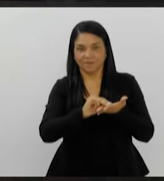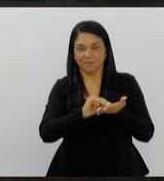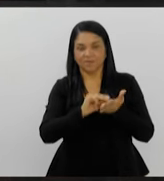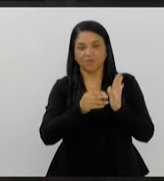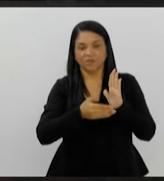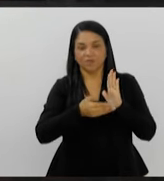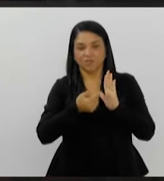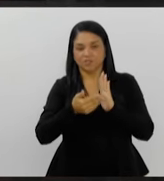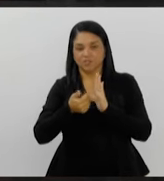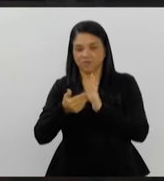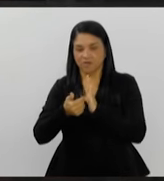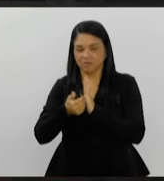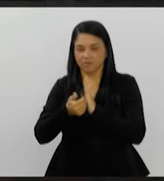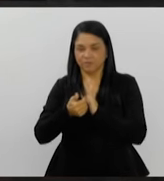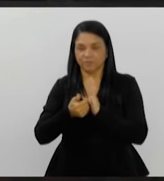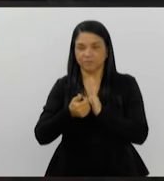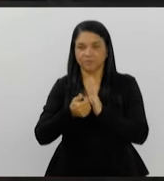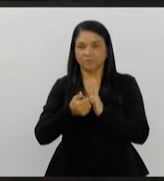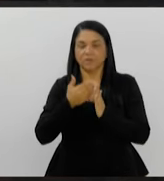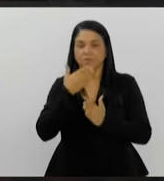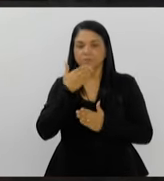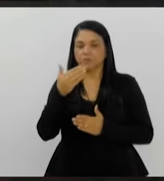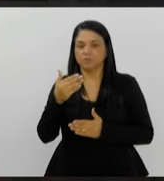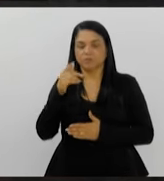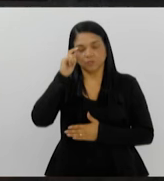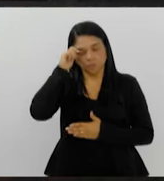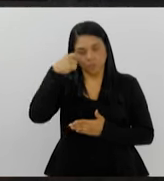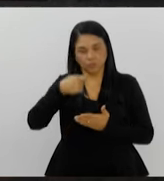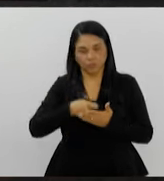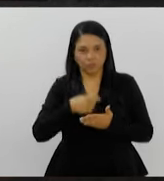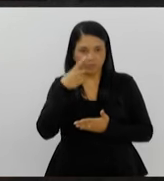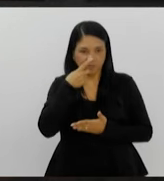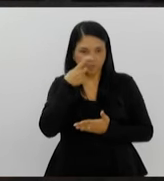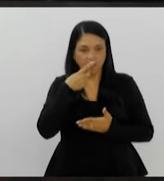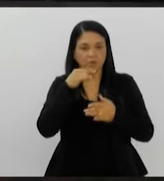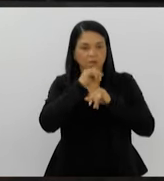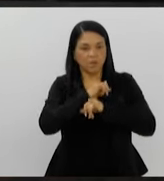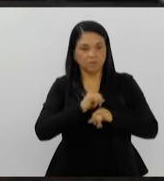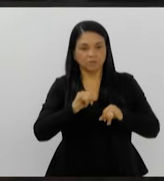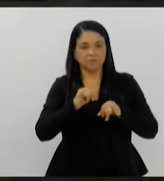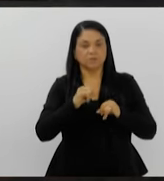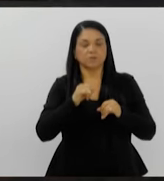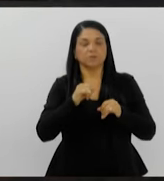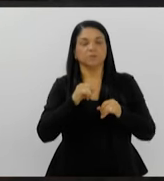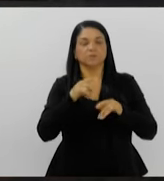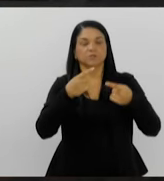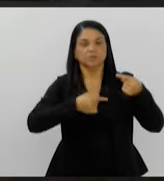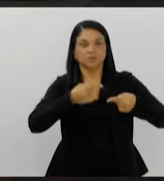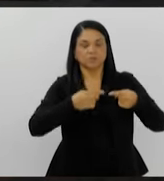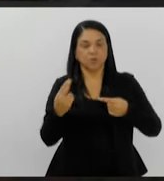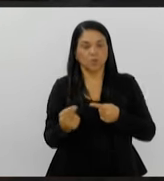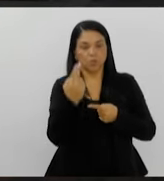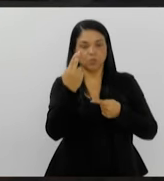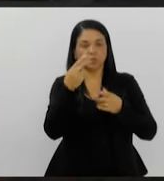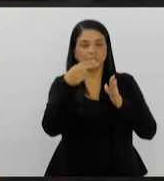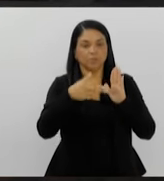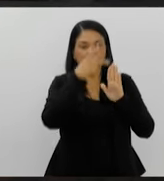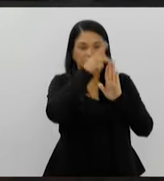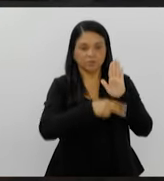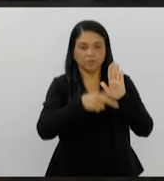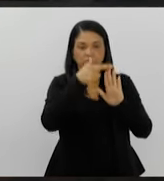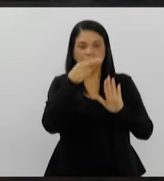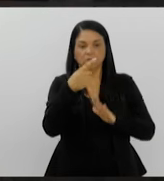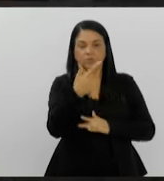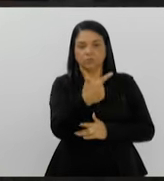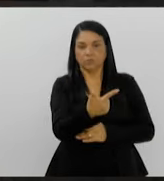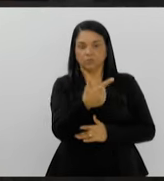retirado definitivamente a pedido do autor anuncio em discussão única projeto de resolução